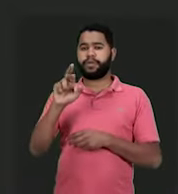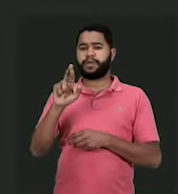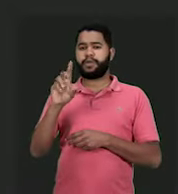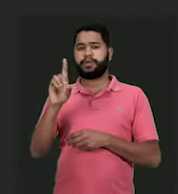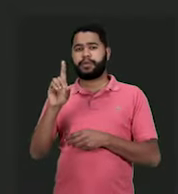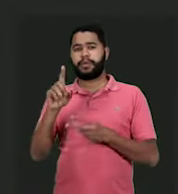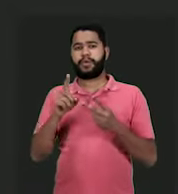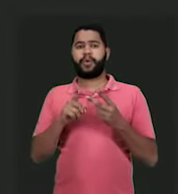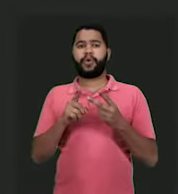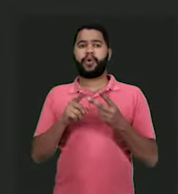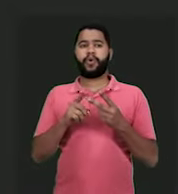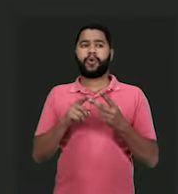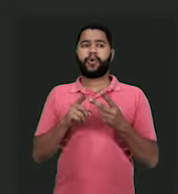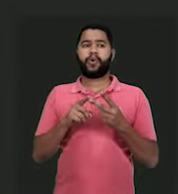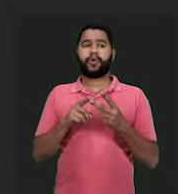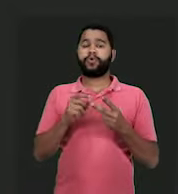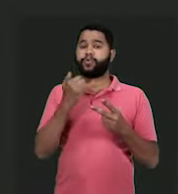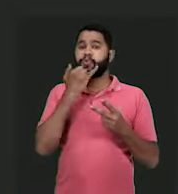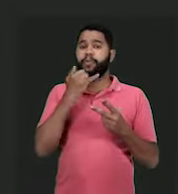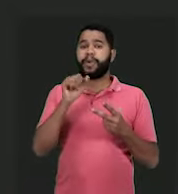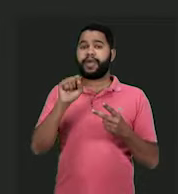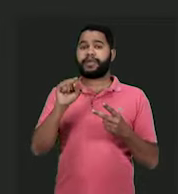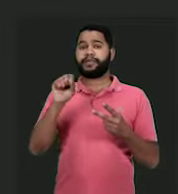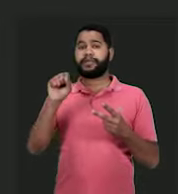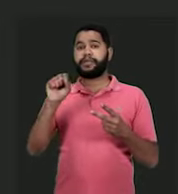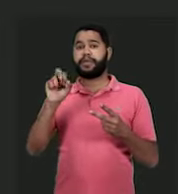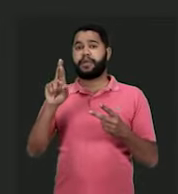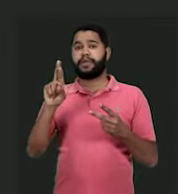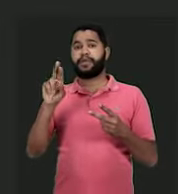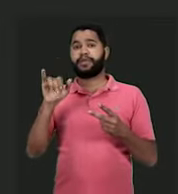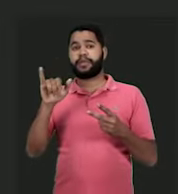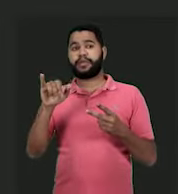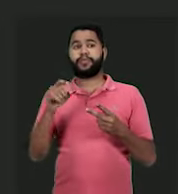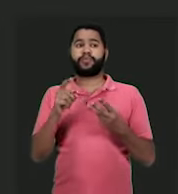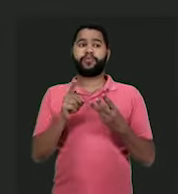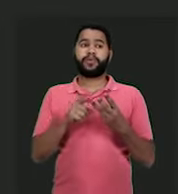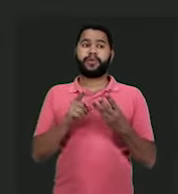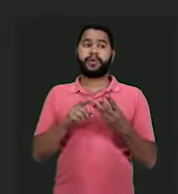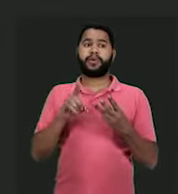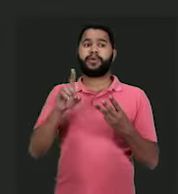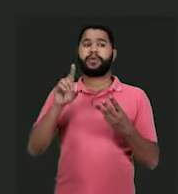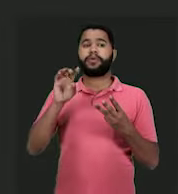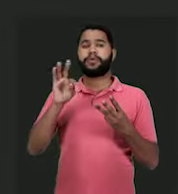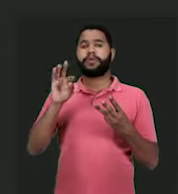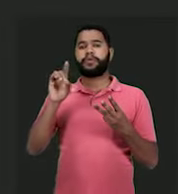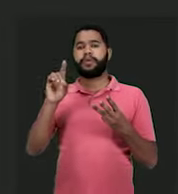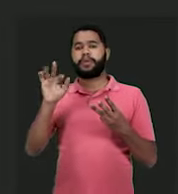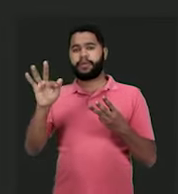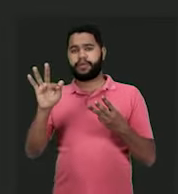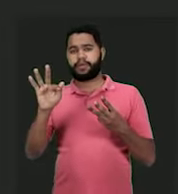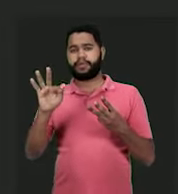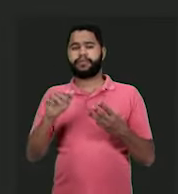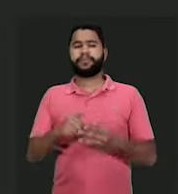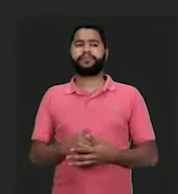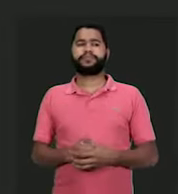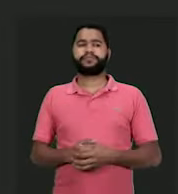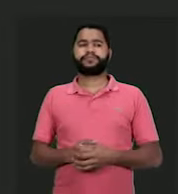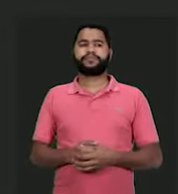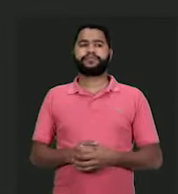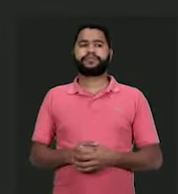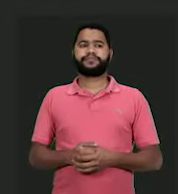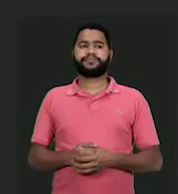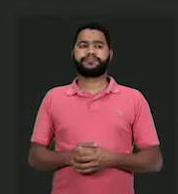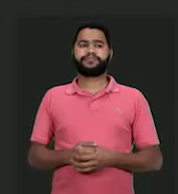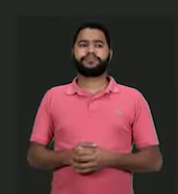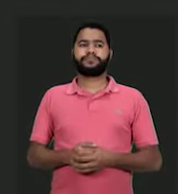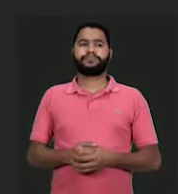TDF, que vão ser as iniciais aqui no caso do TDF, do Testis Determining